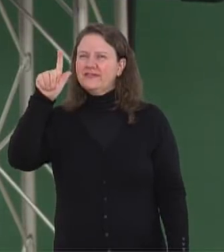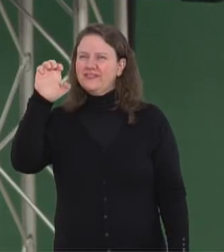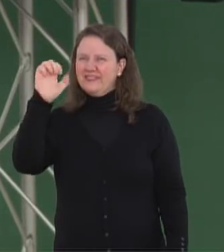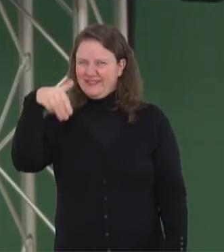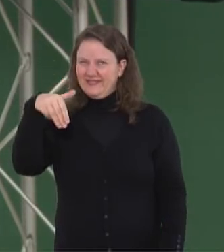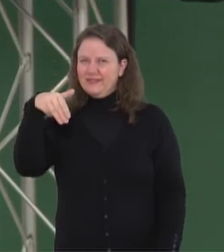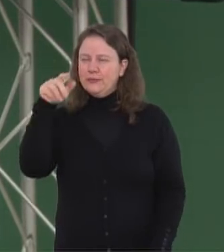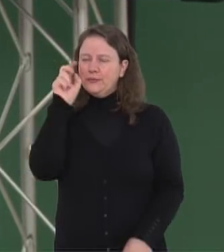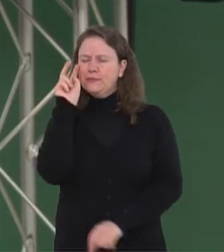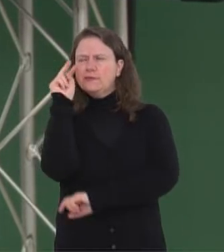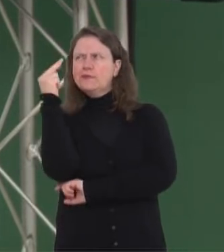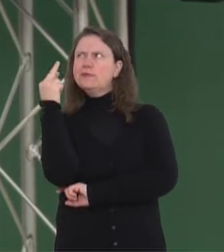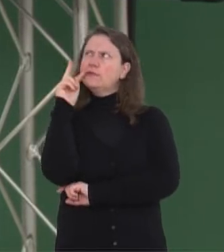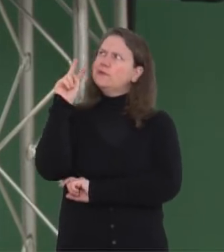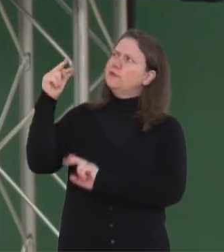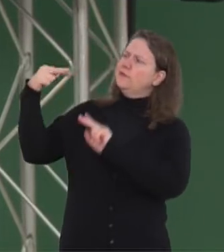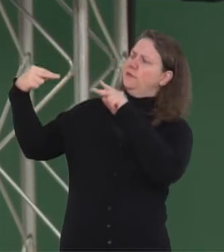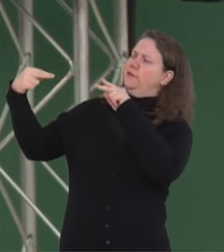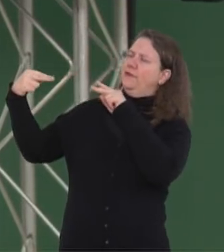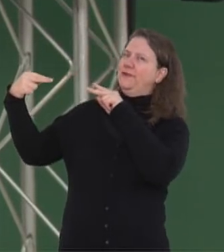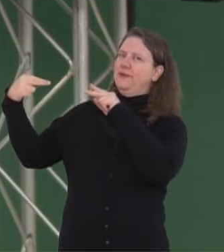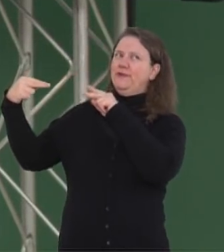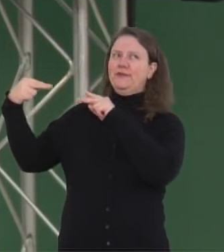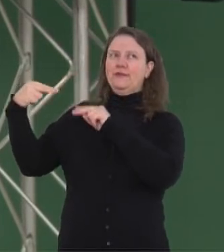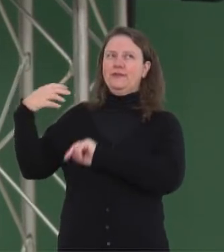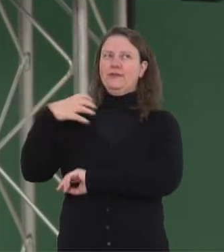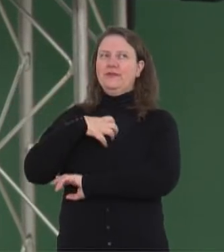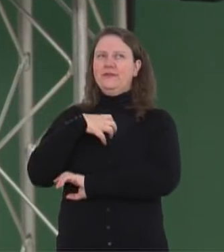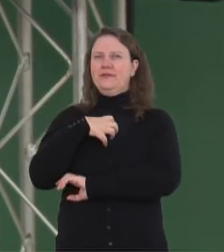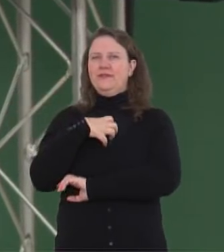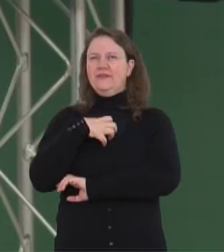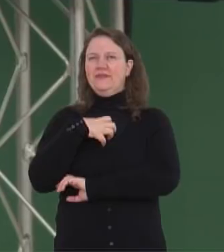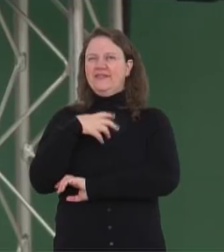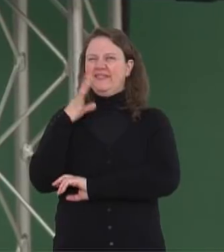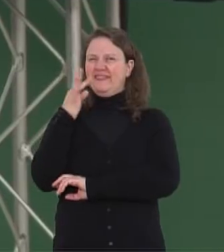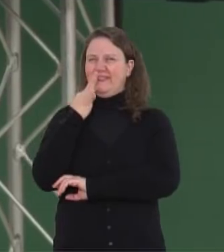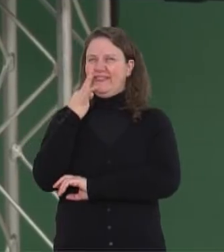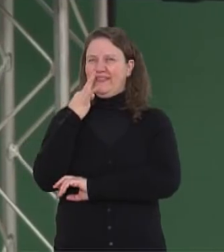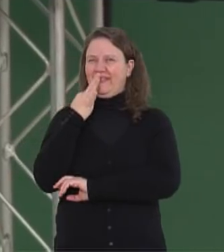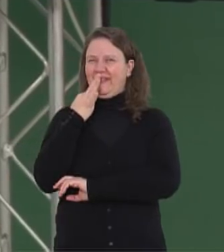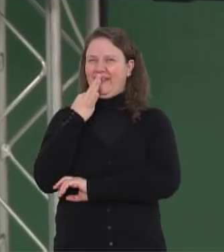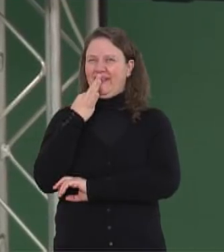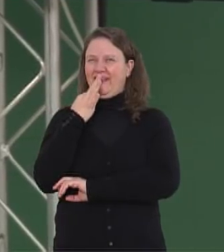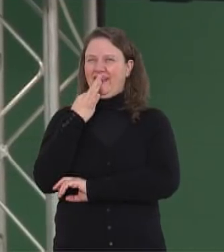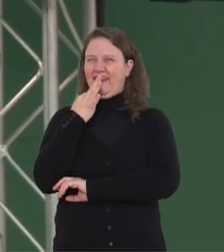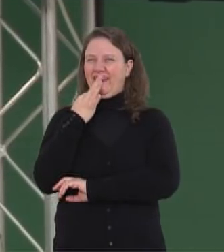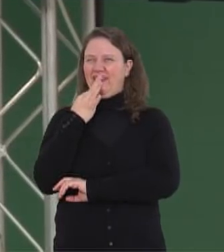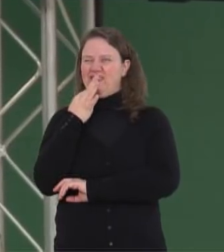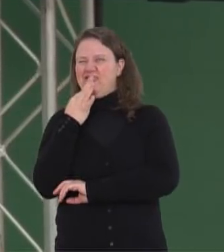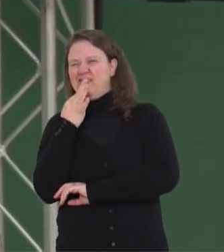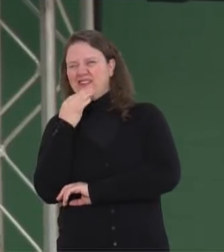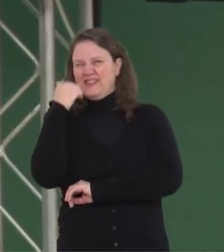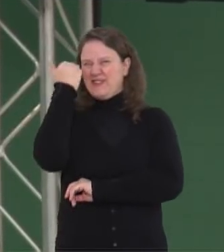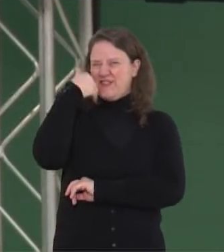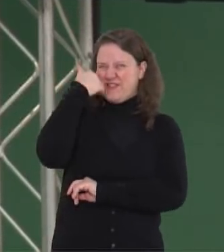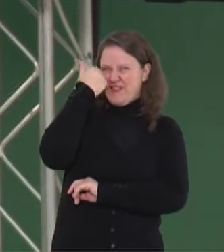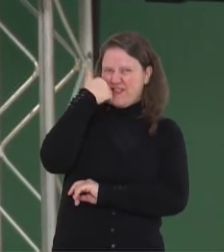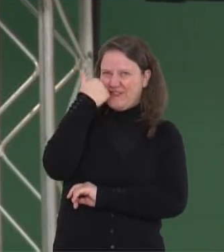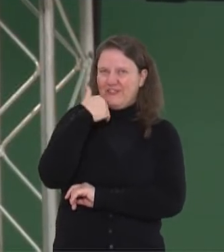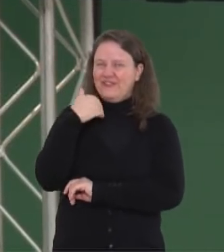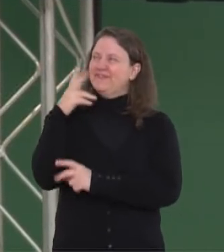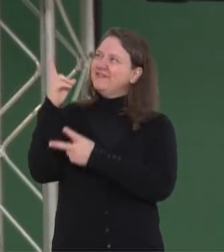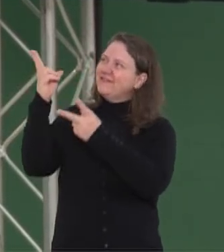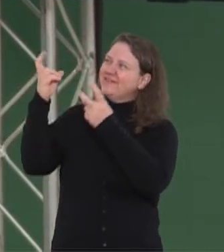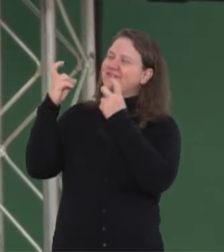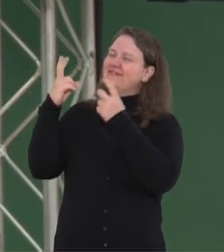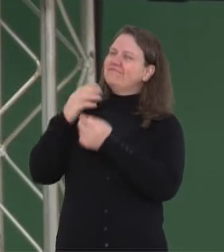Ele é um olhar que a gente conhece bem, né? E esse molequezinho, malandro, a gente olha para